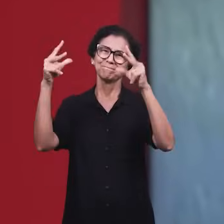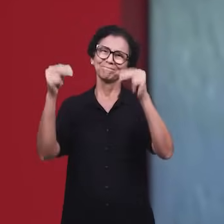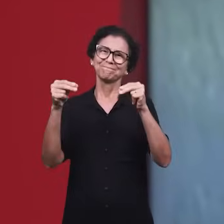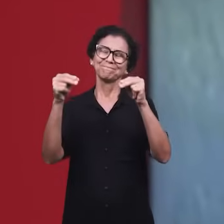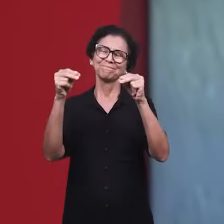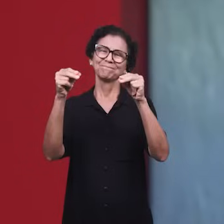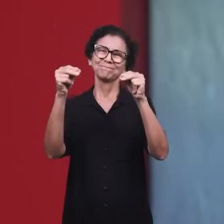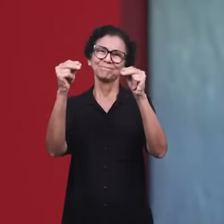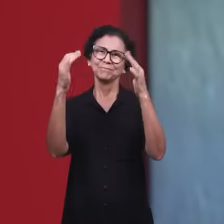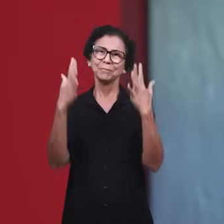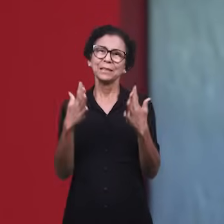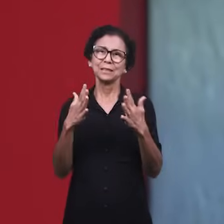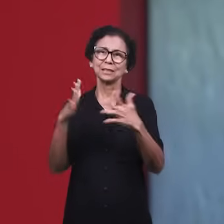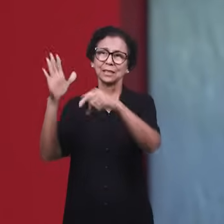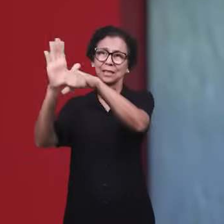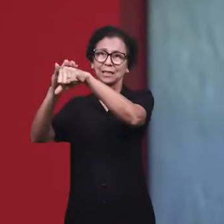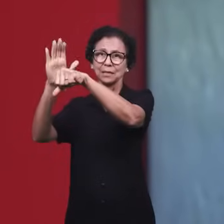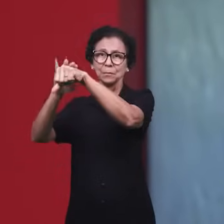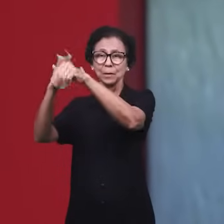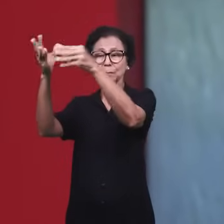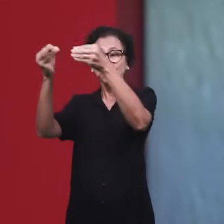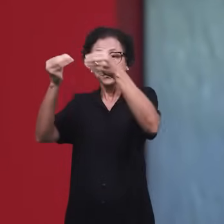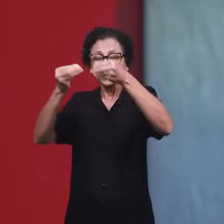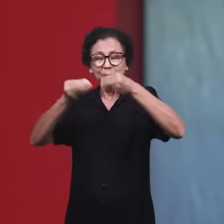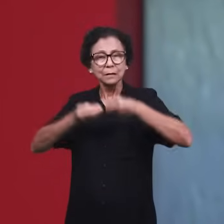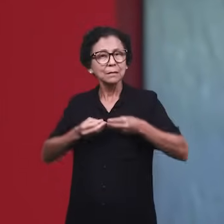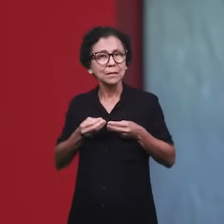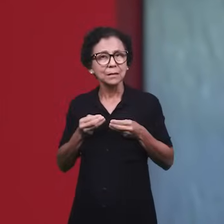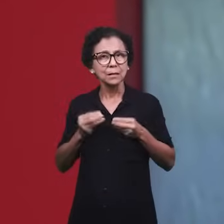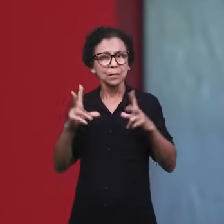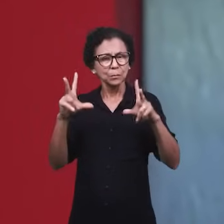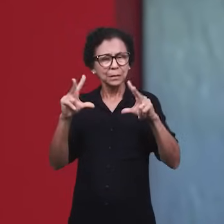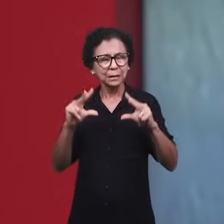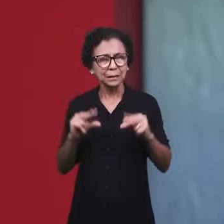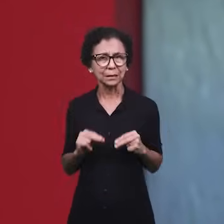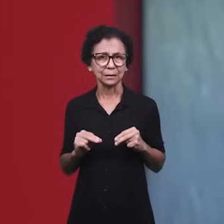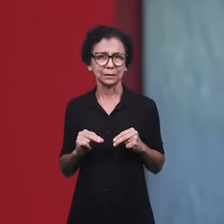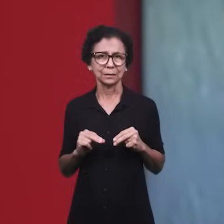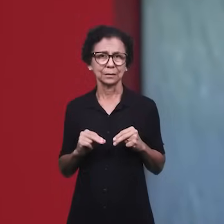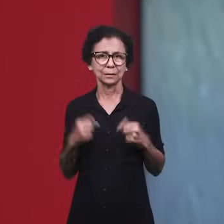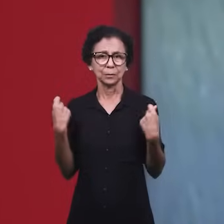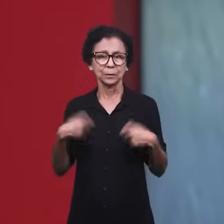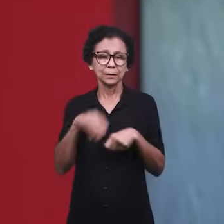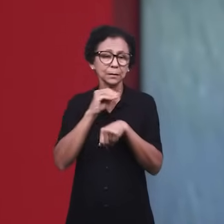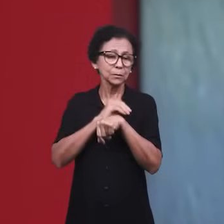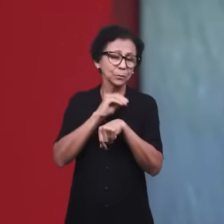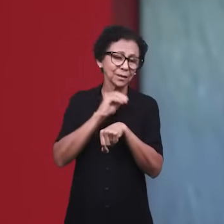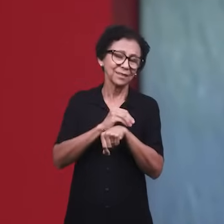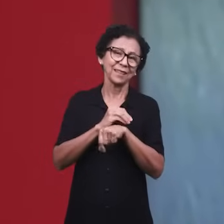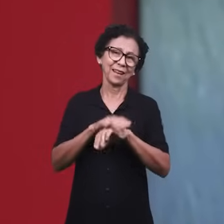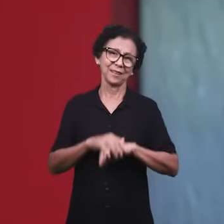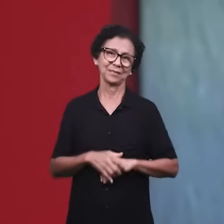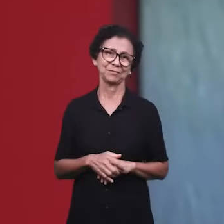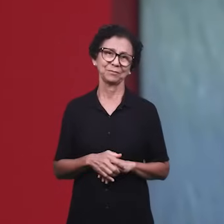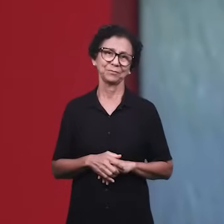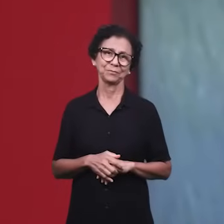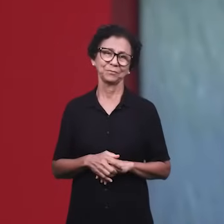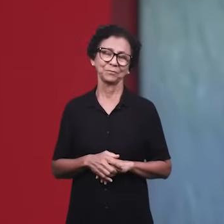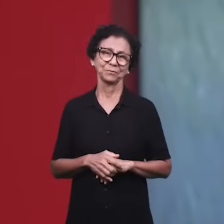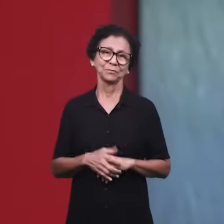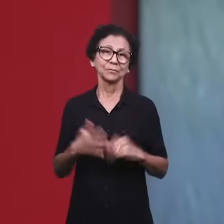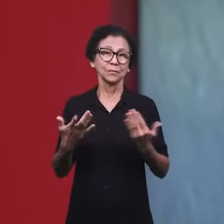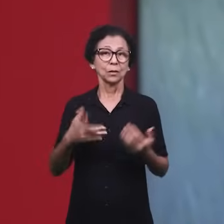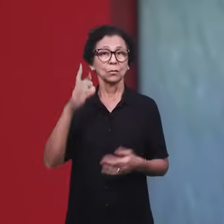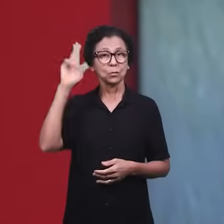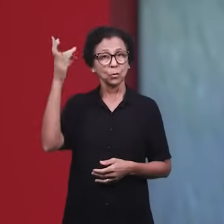benção vem dele e é uma herança se é uma herança ela precisa ser cuidada e é esse Cuidado que o senhor requer por